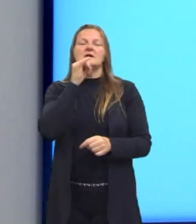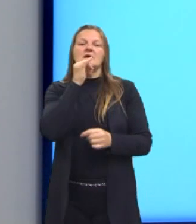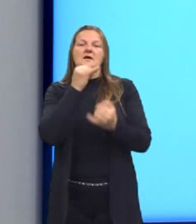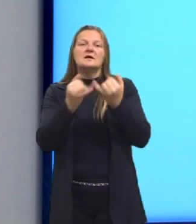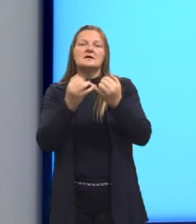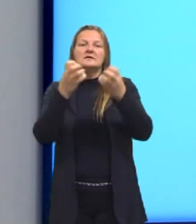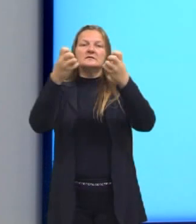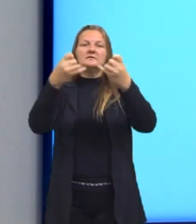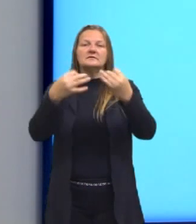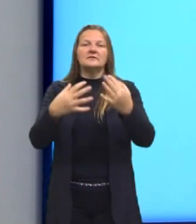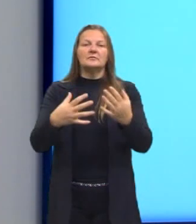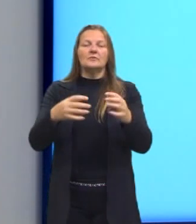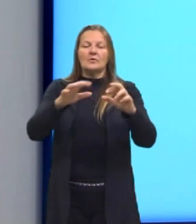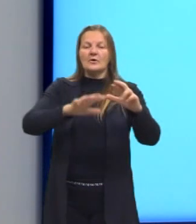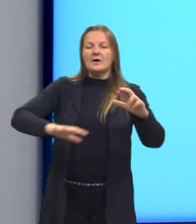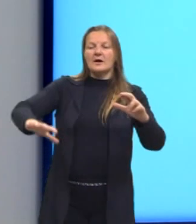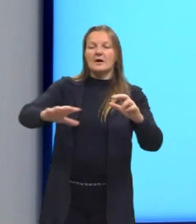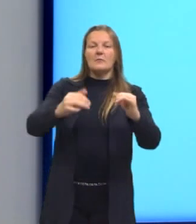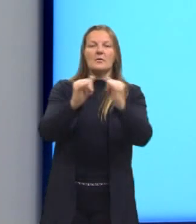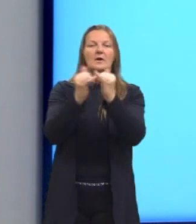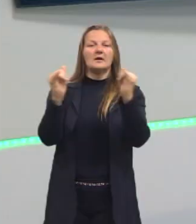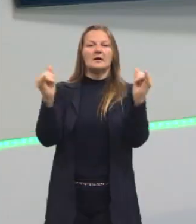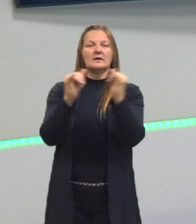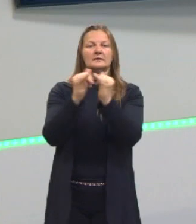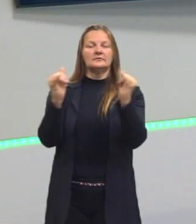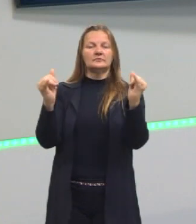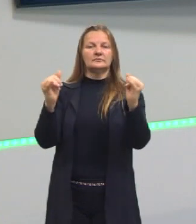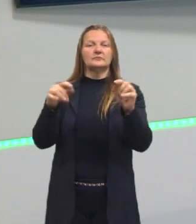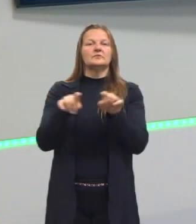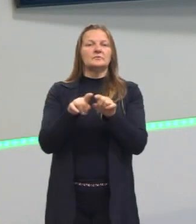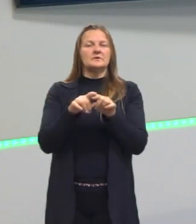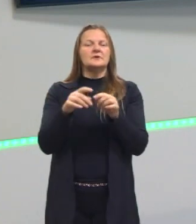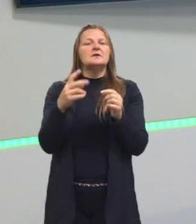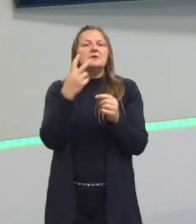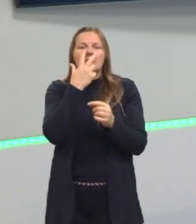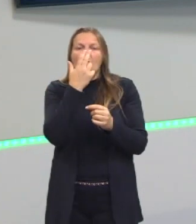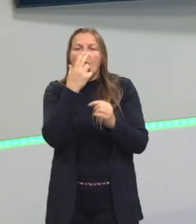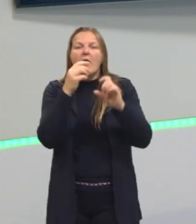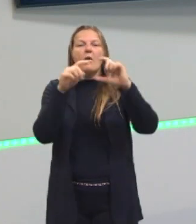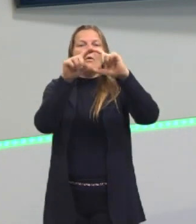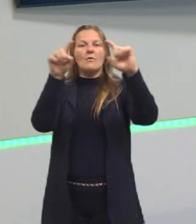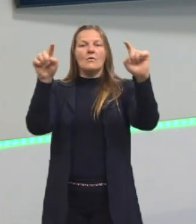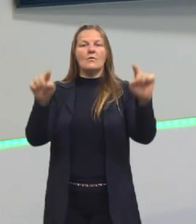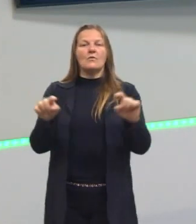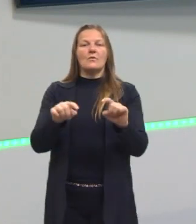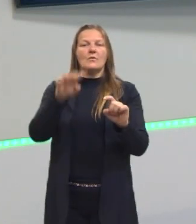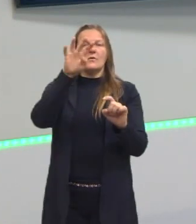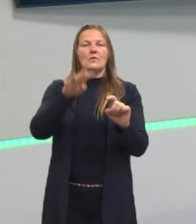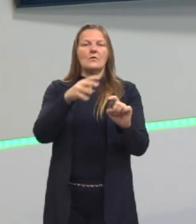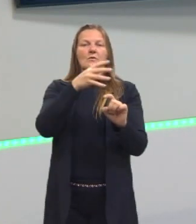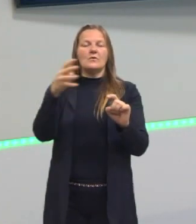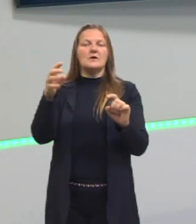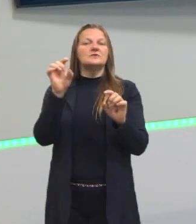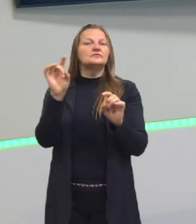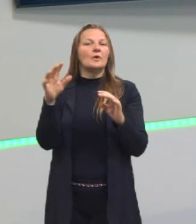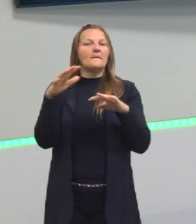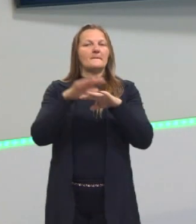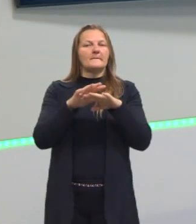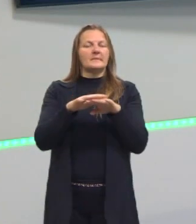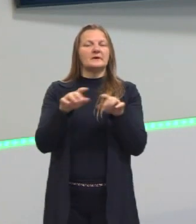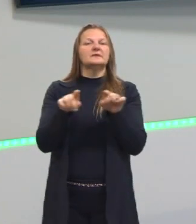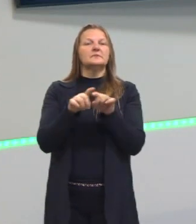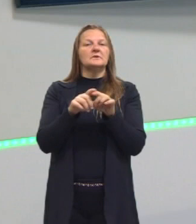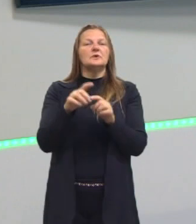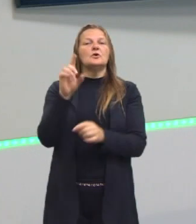no estudo de campos elétricos. Então, assim como as matrizes, né, elas não se limitam somente na